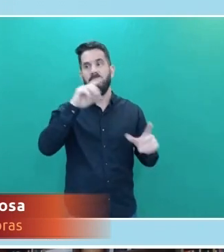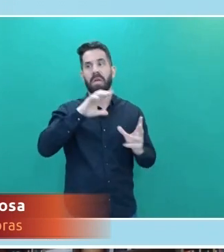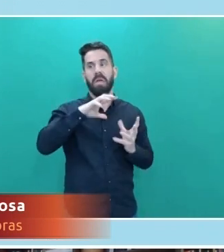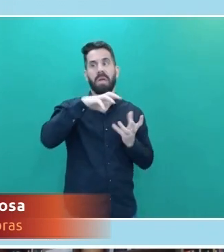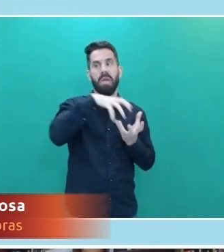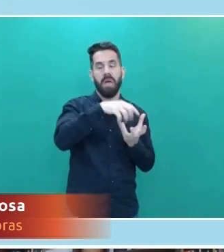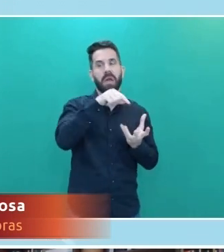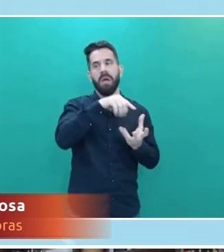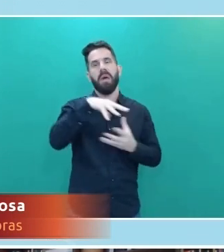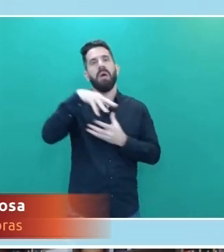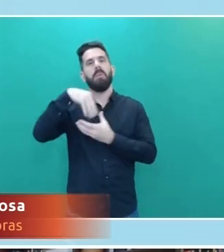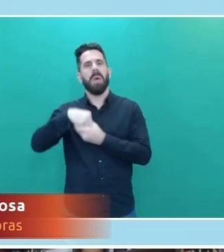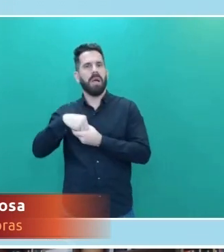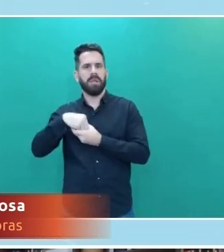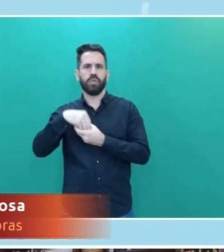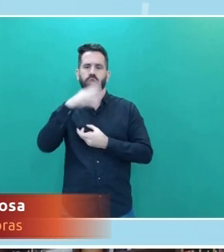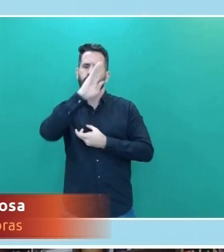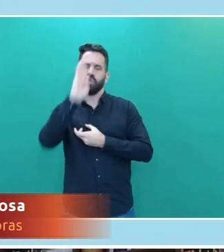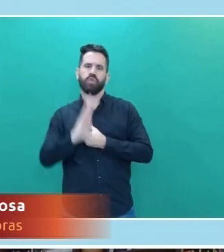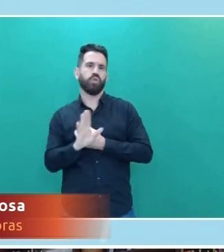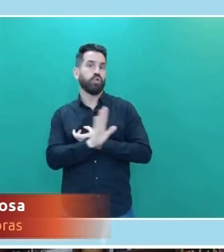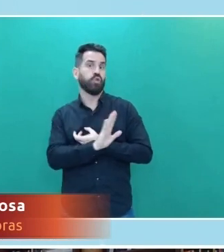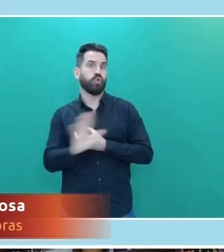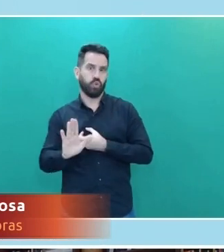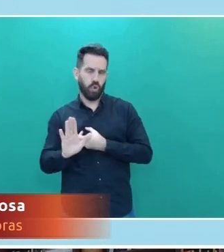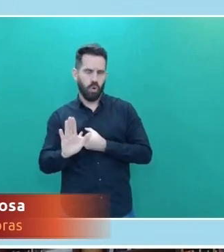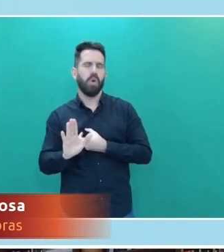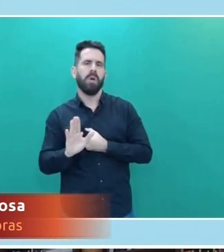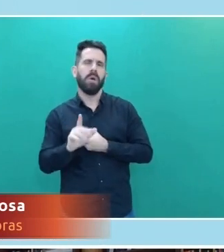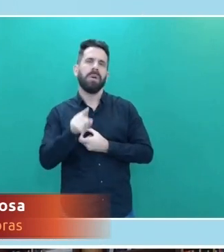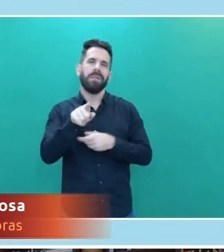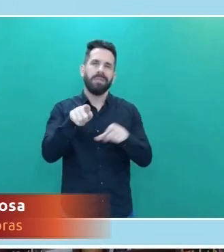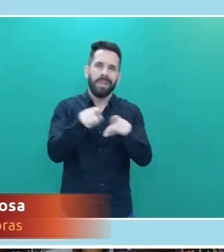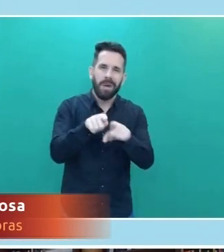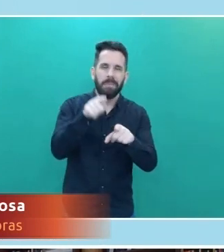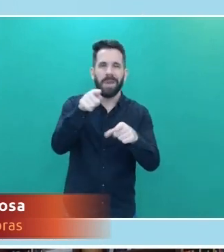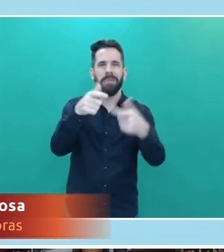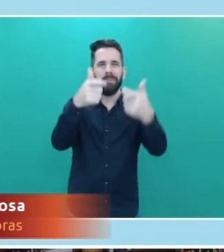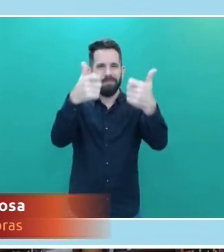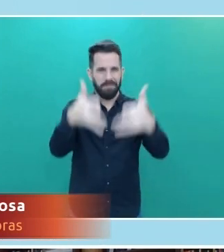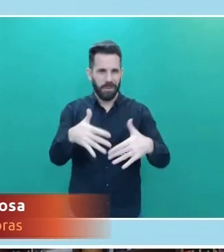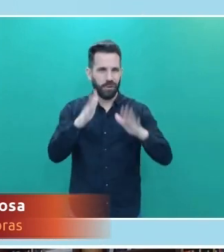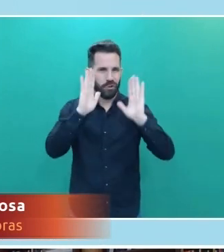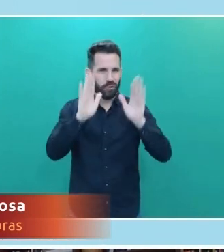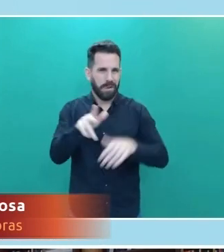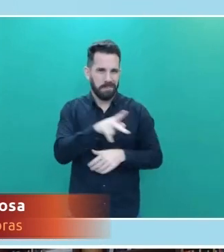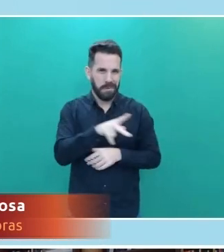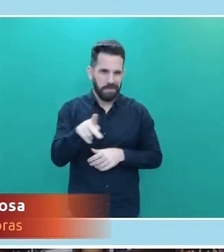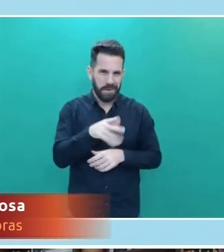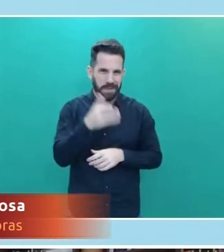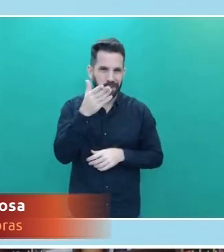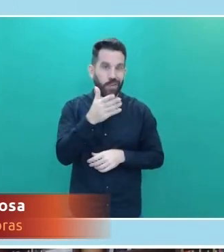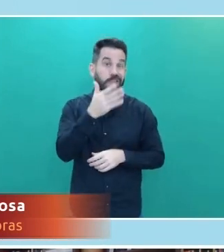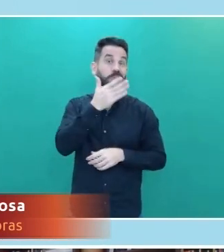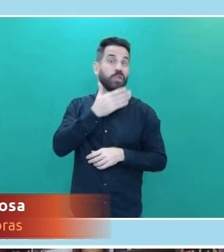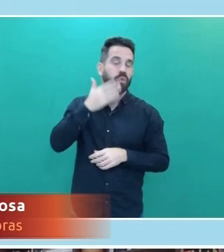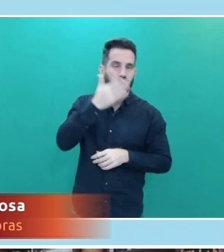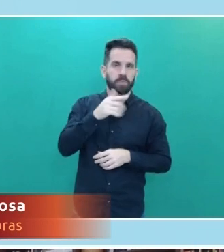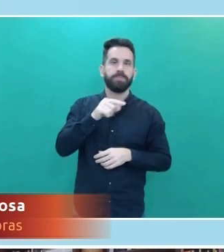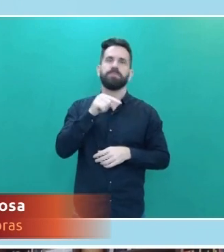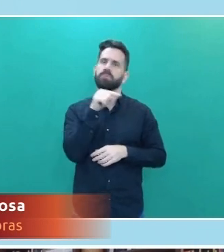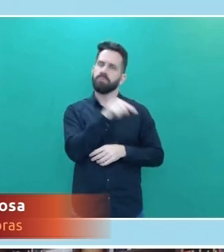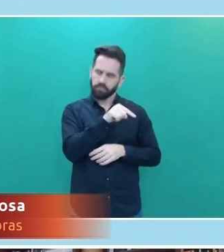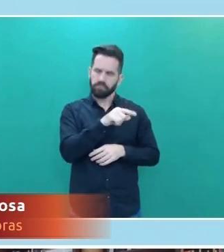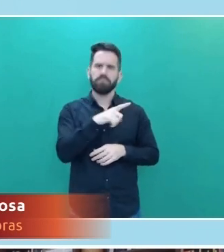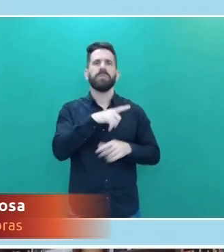mudou radicalmente, além do discurso, como a professora Andréa já mencionou, ele usou muito a política